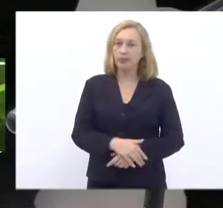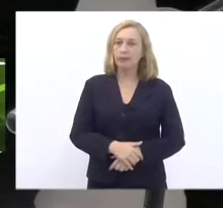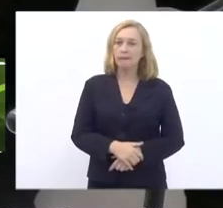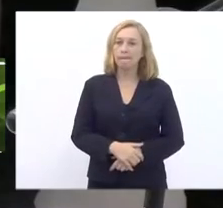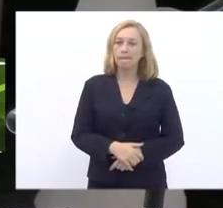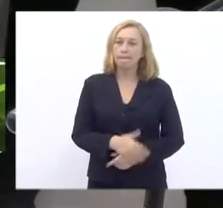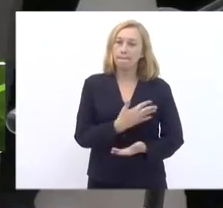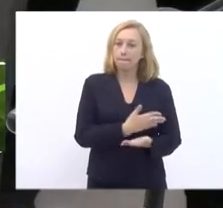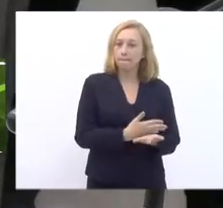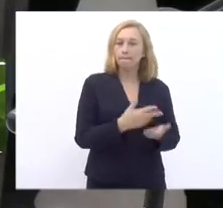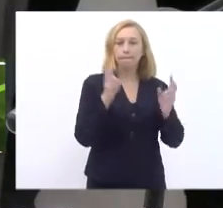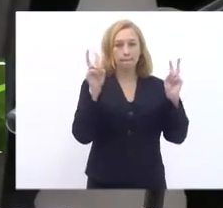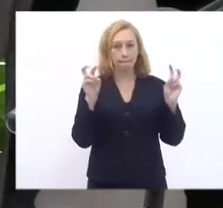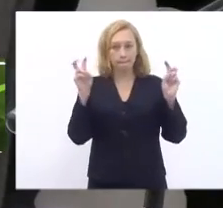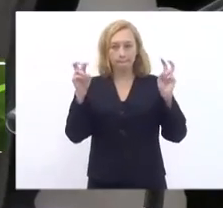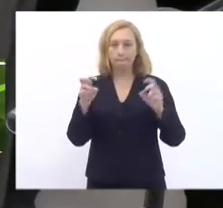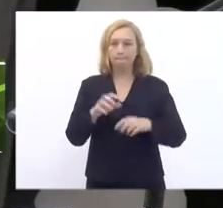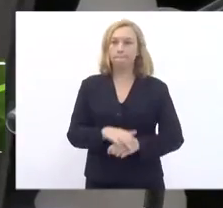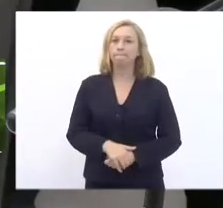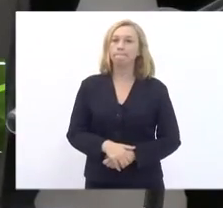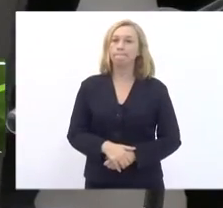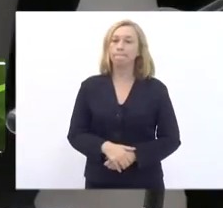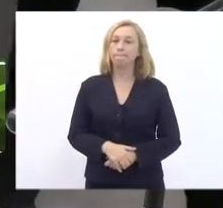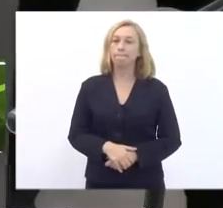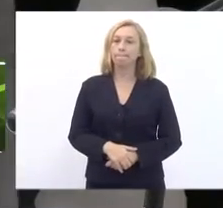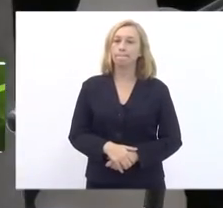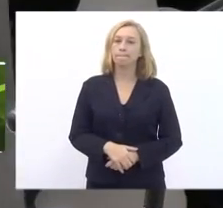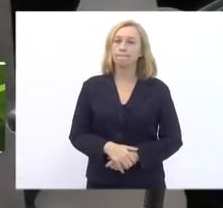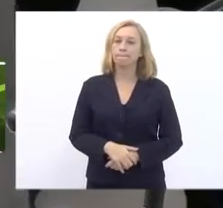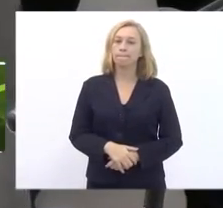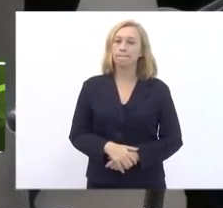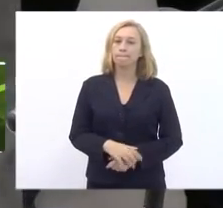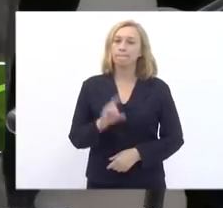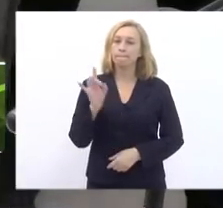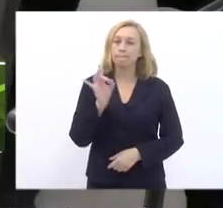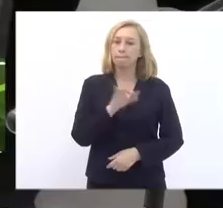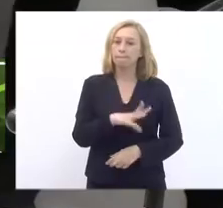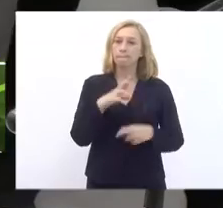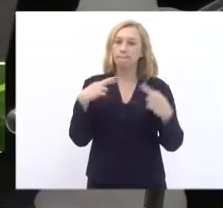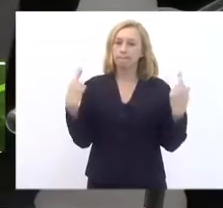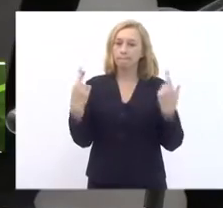com essas questões. E, em fechando,